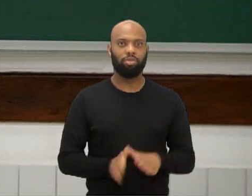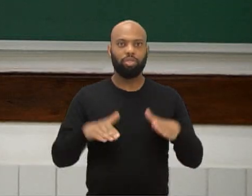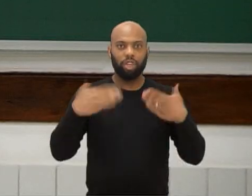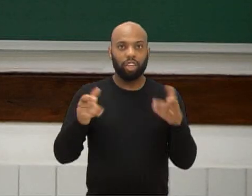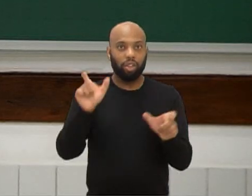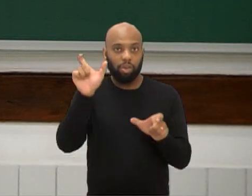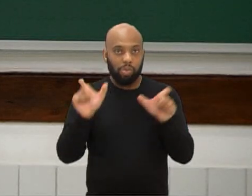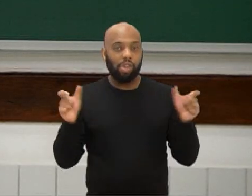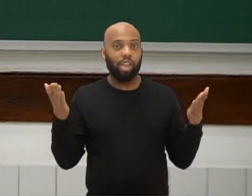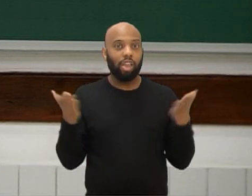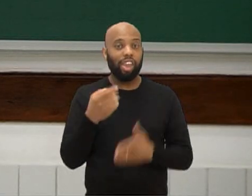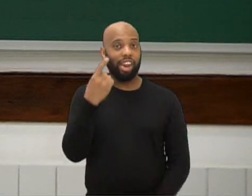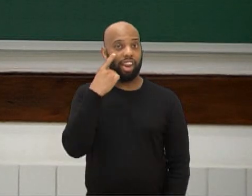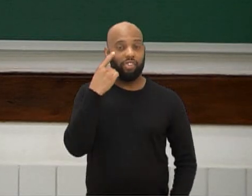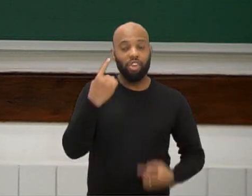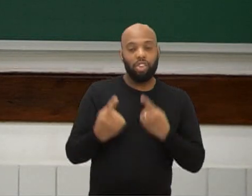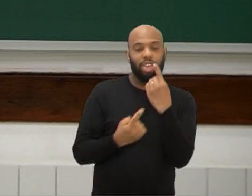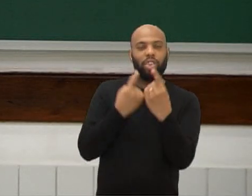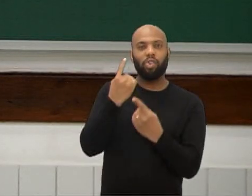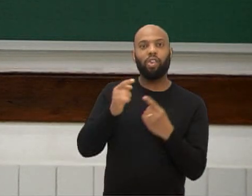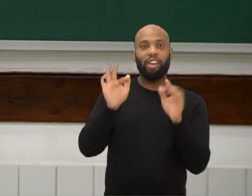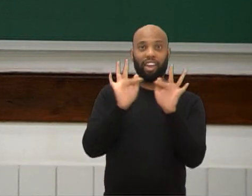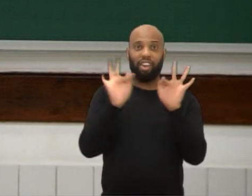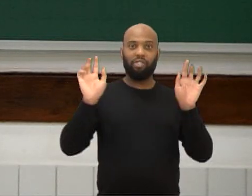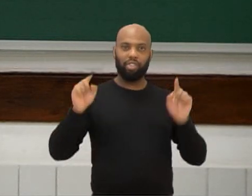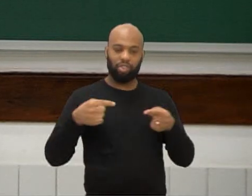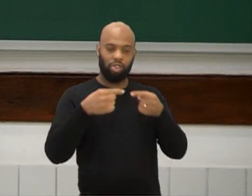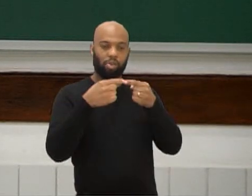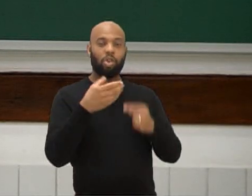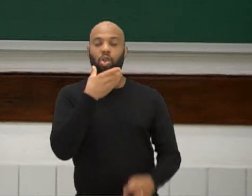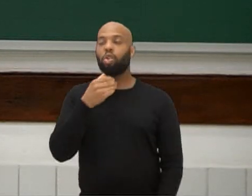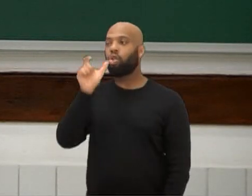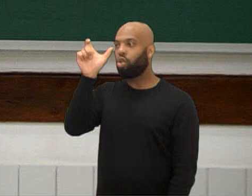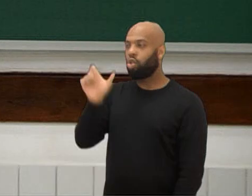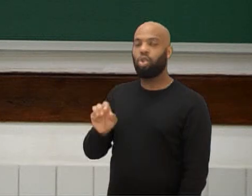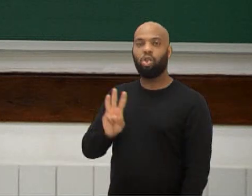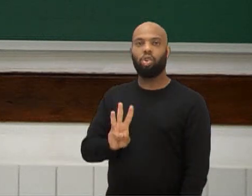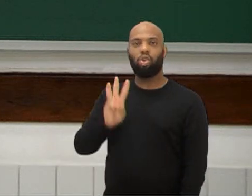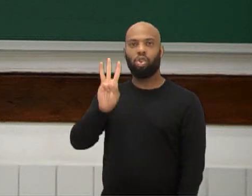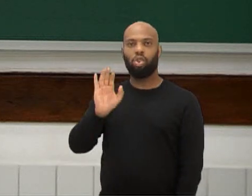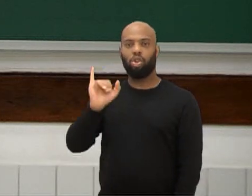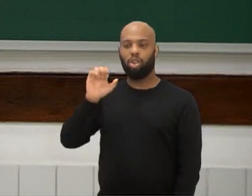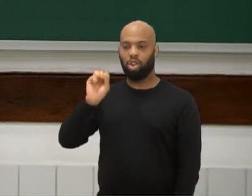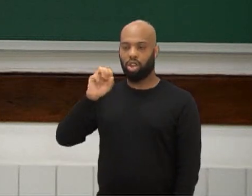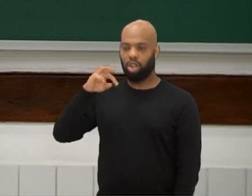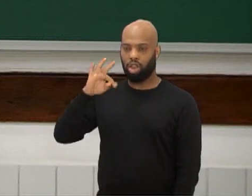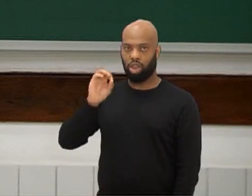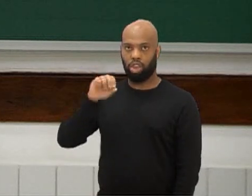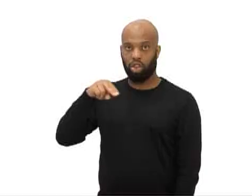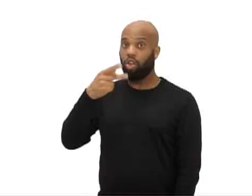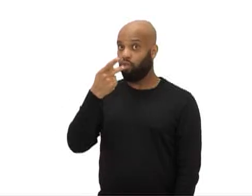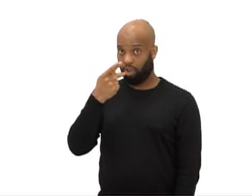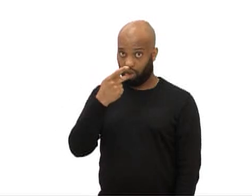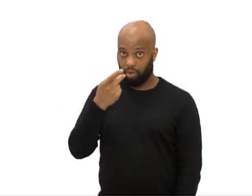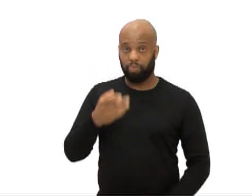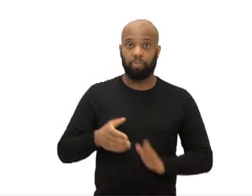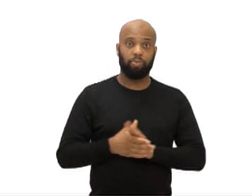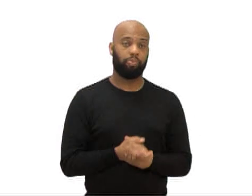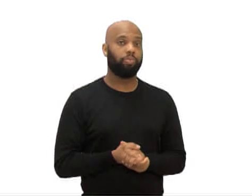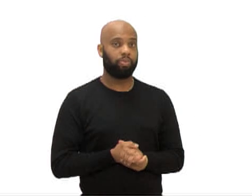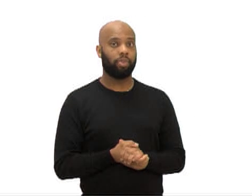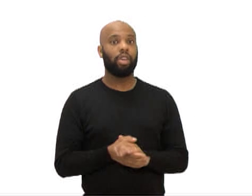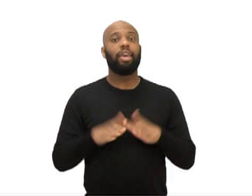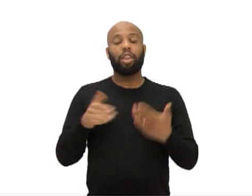Então, pessoal, vamos ver qual é a frase correta da nossa atividade?